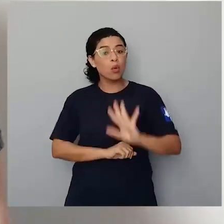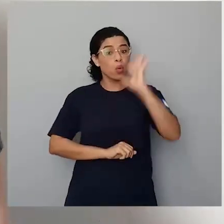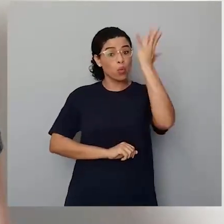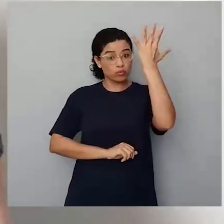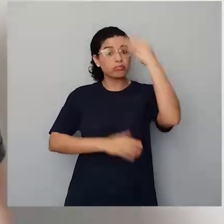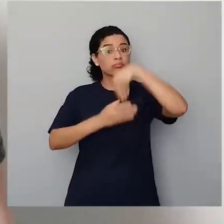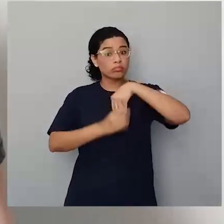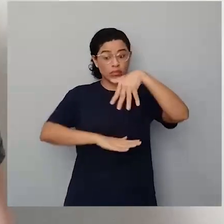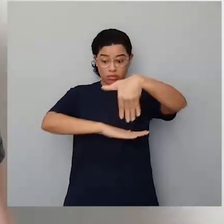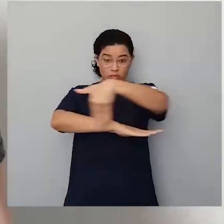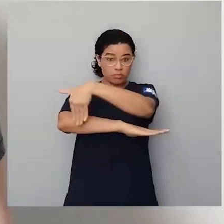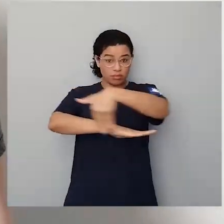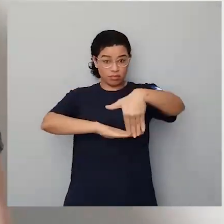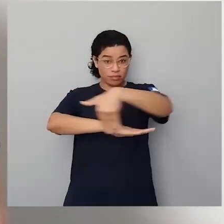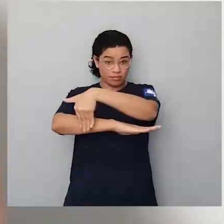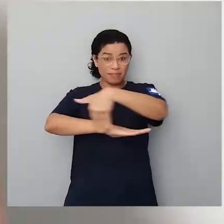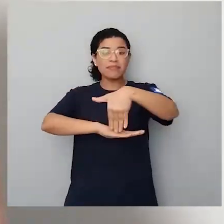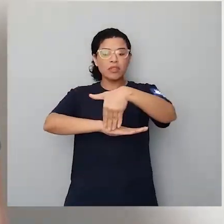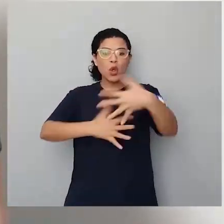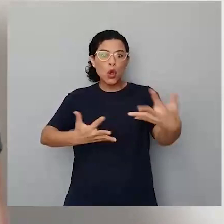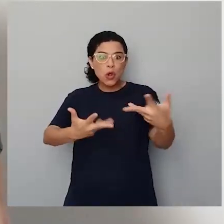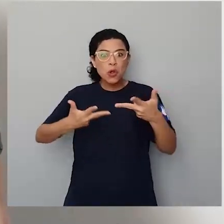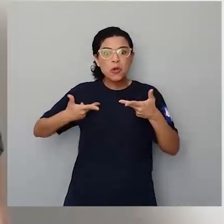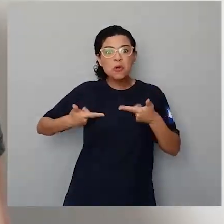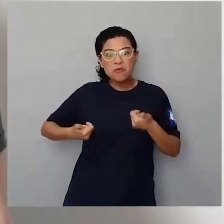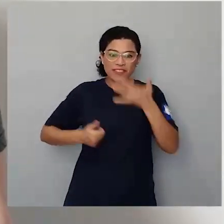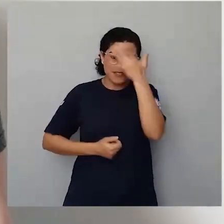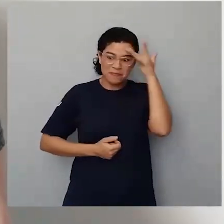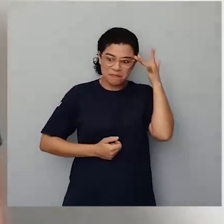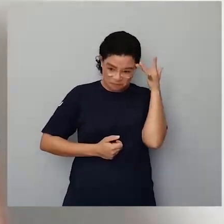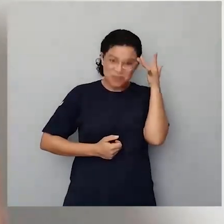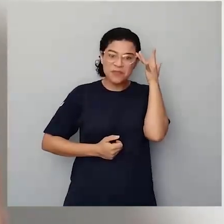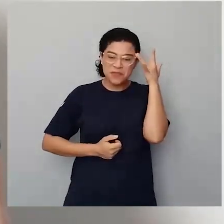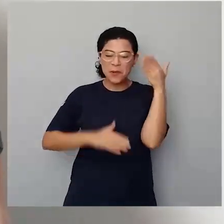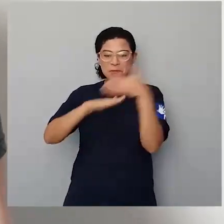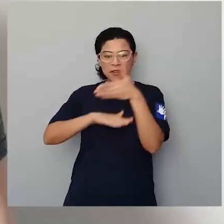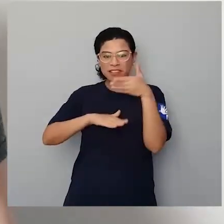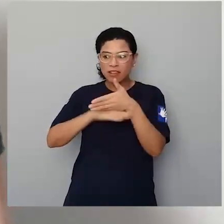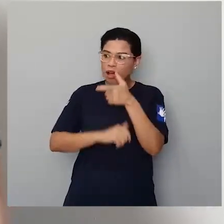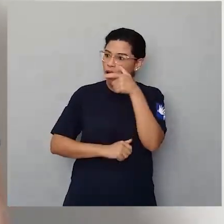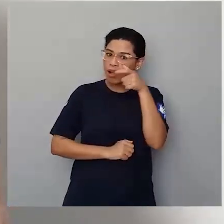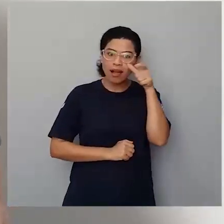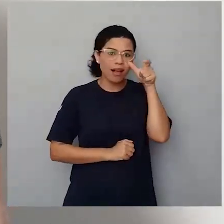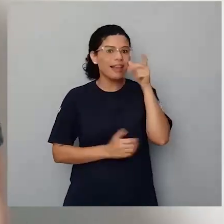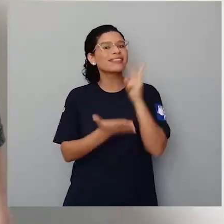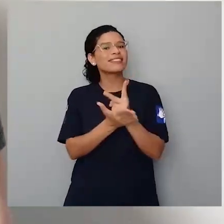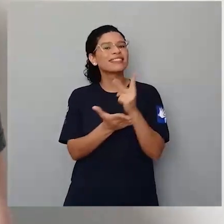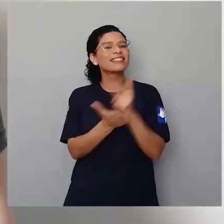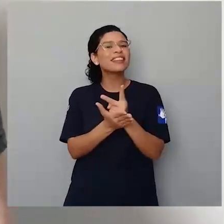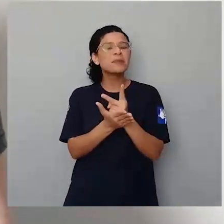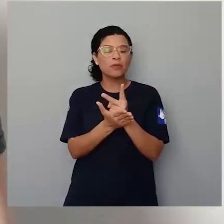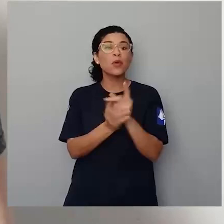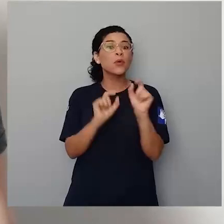que acontecem na rua e que convidam as pessoas a participarem ou a apreciarem,